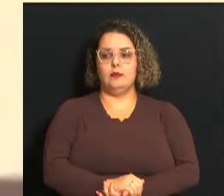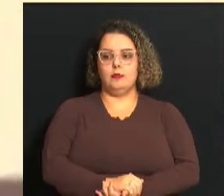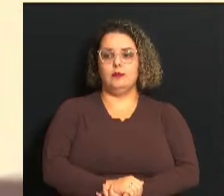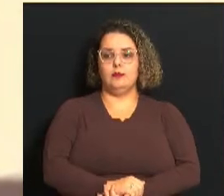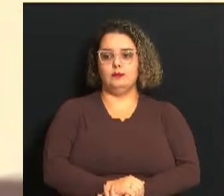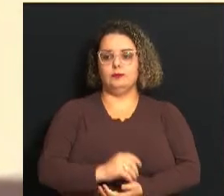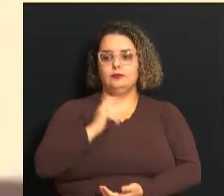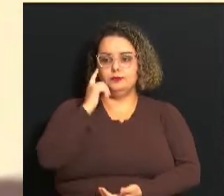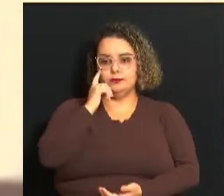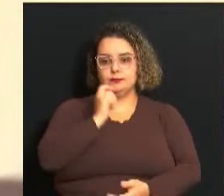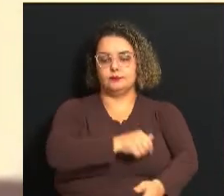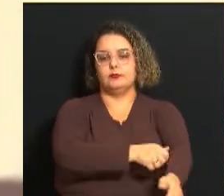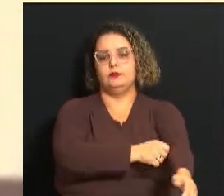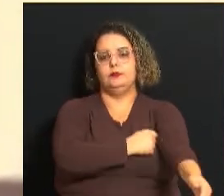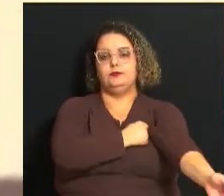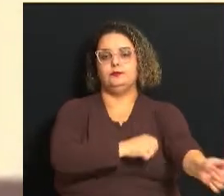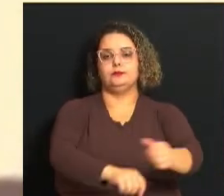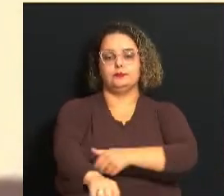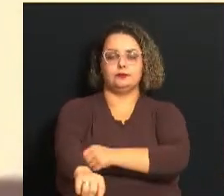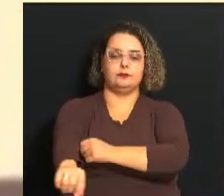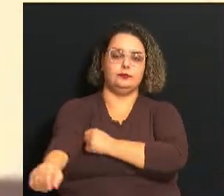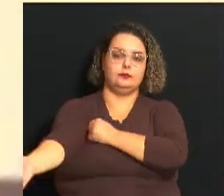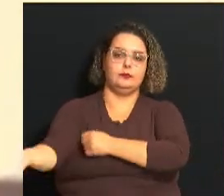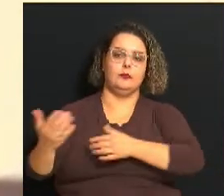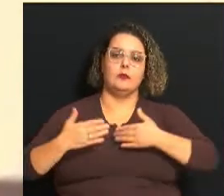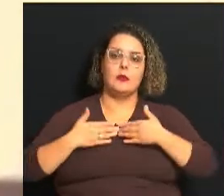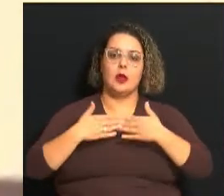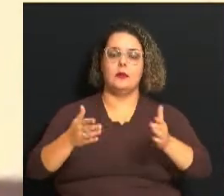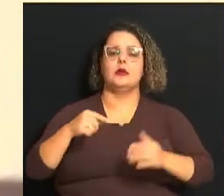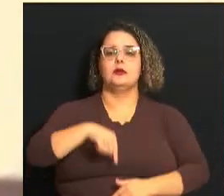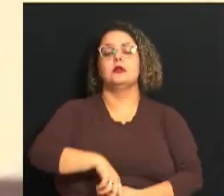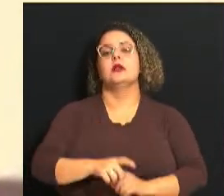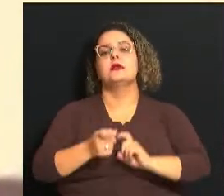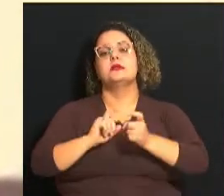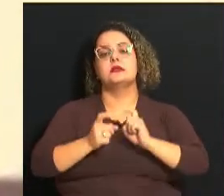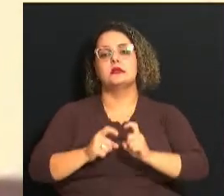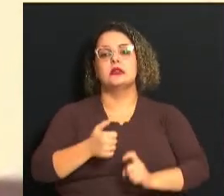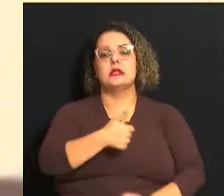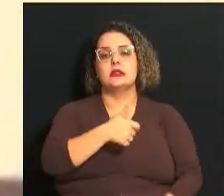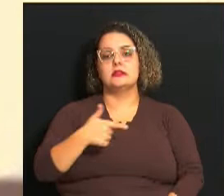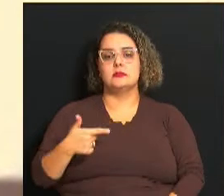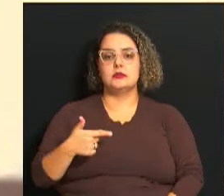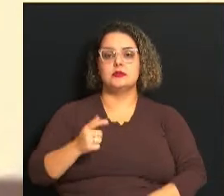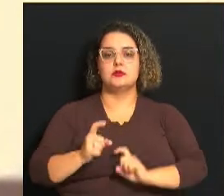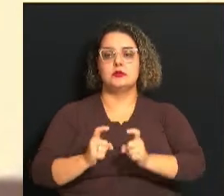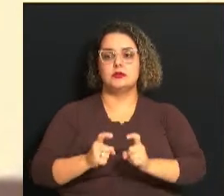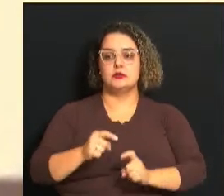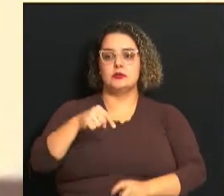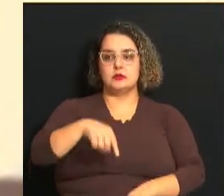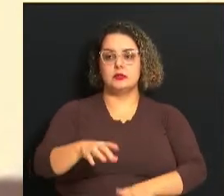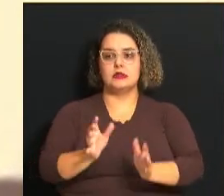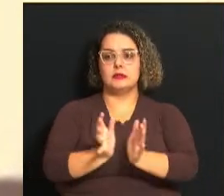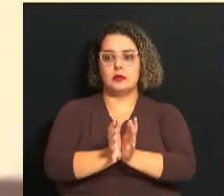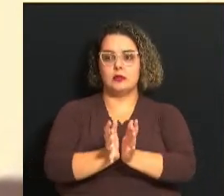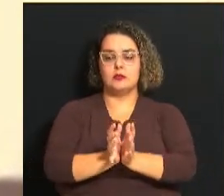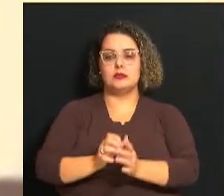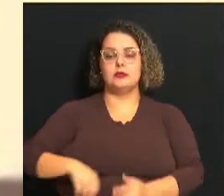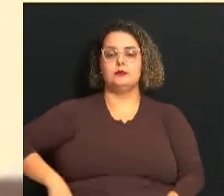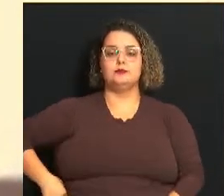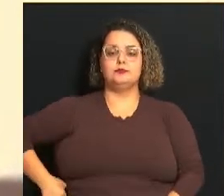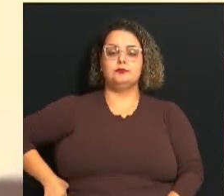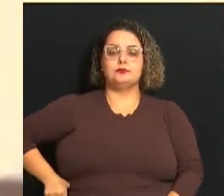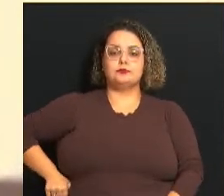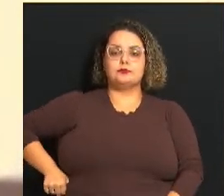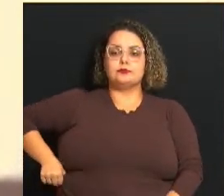da abertura aqui a essa reunião né a 12ª reunião dessa comissão que vai debater